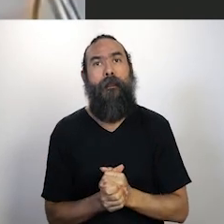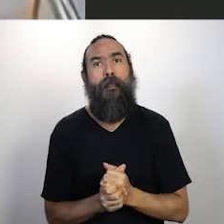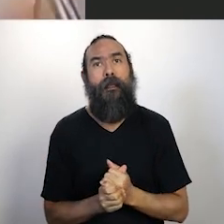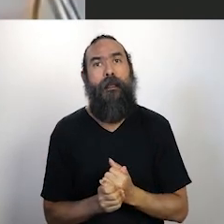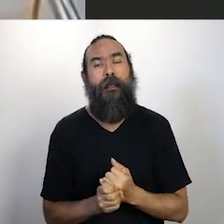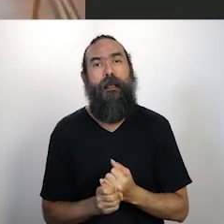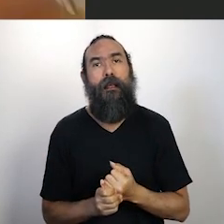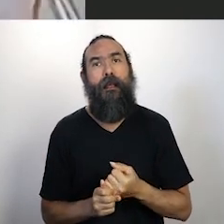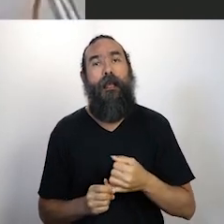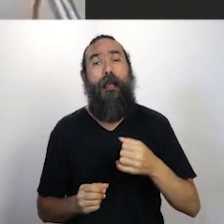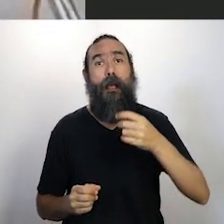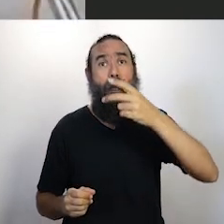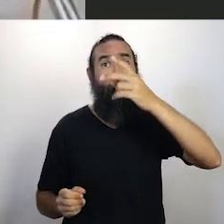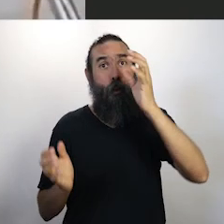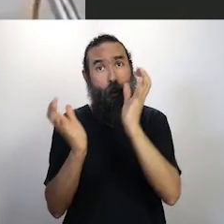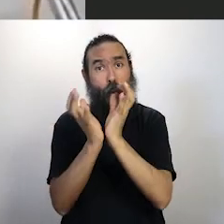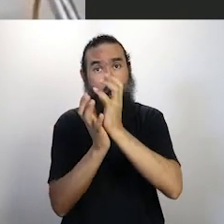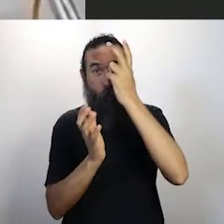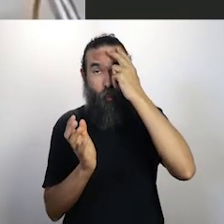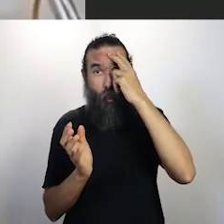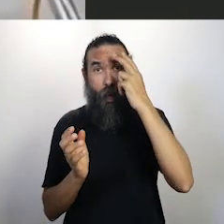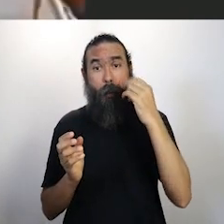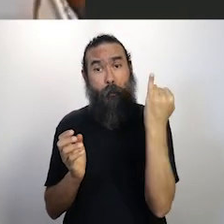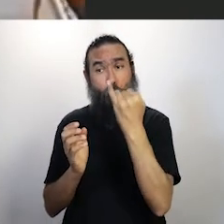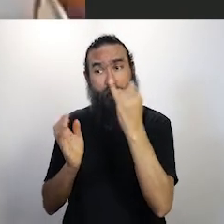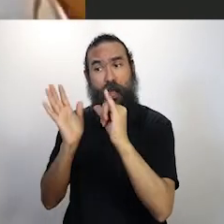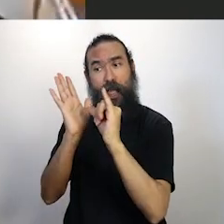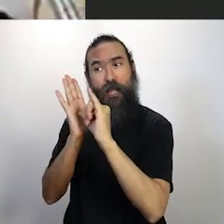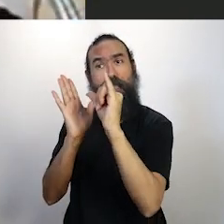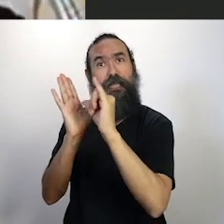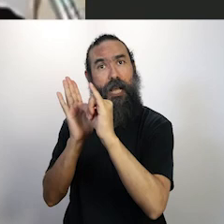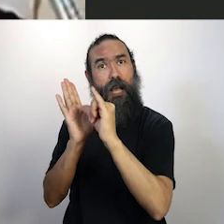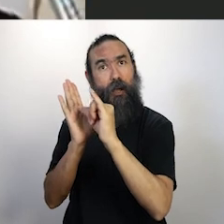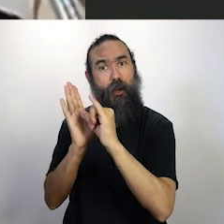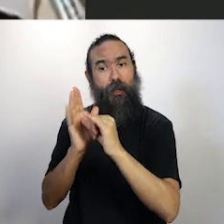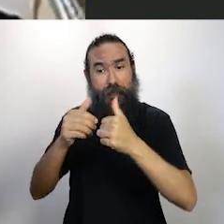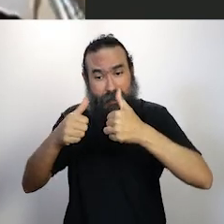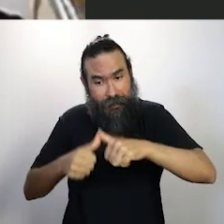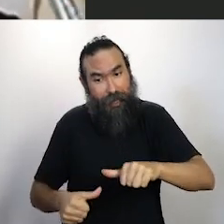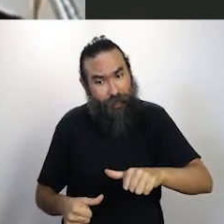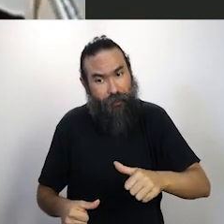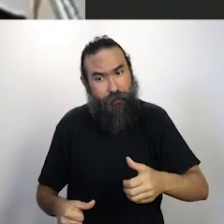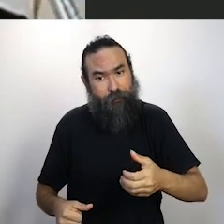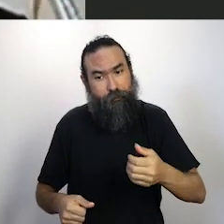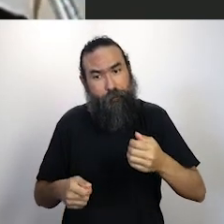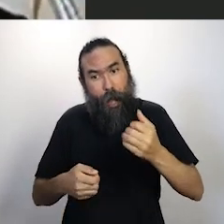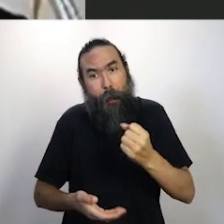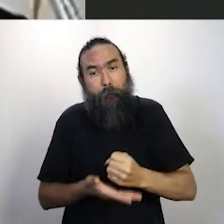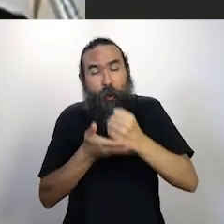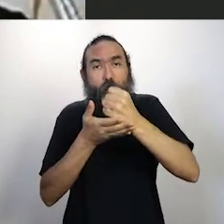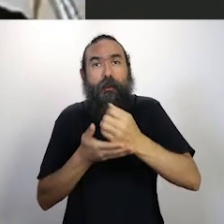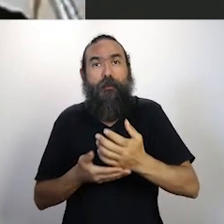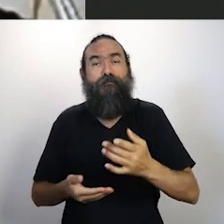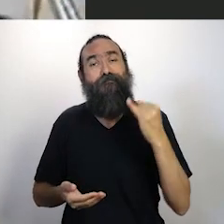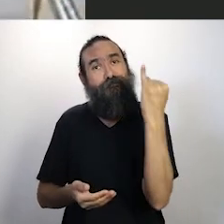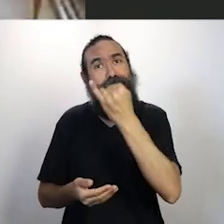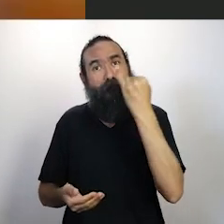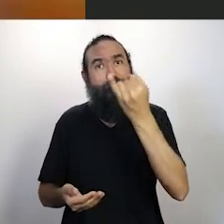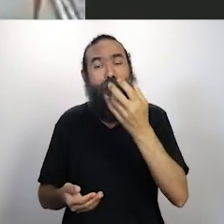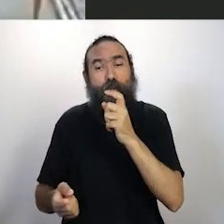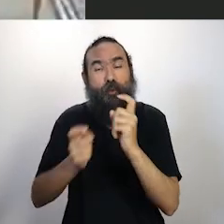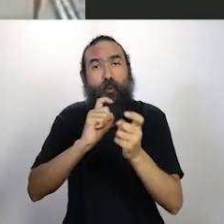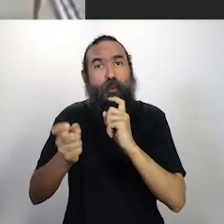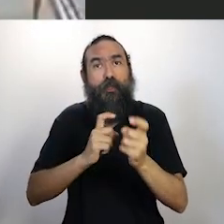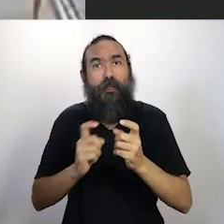né outro aspecto da lei que tem que ser corrigido na aplicação e o governo do estado tem que